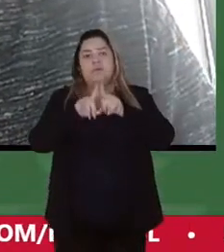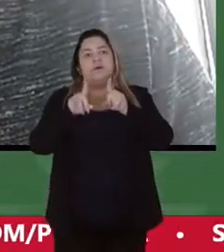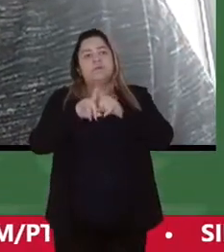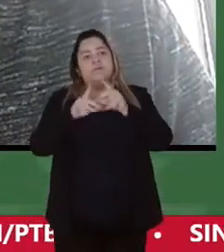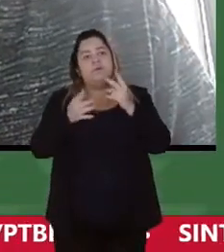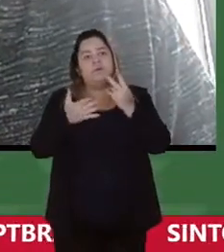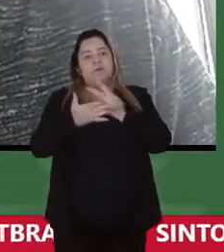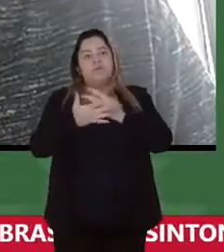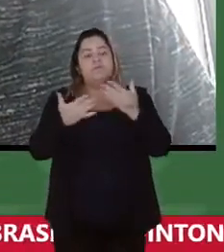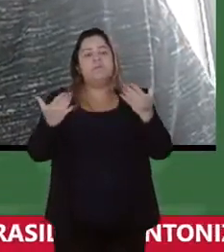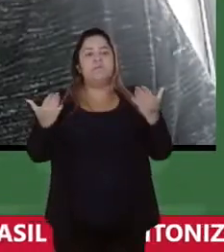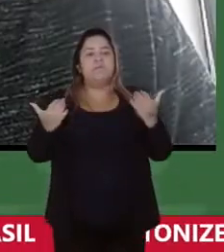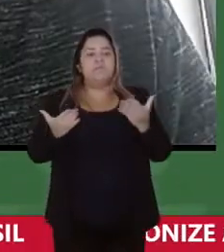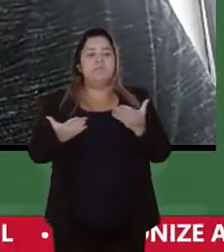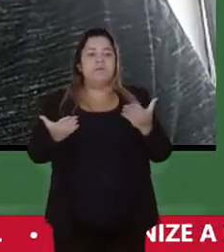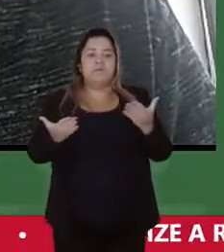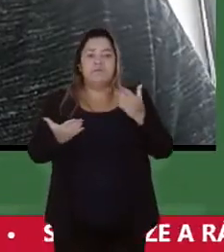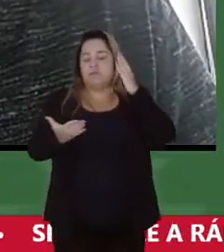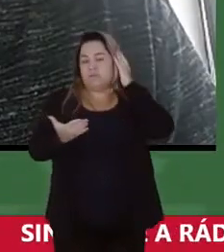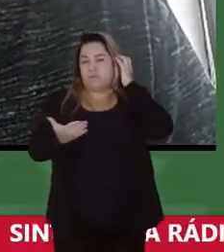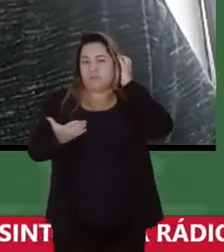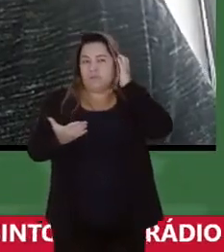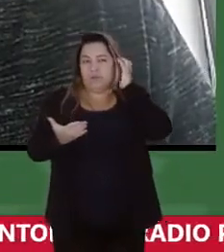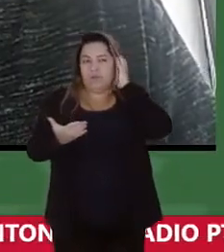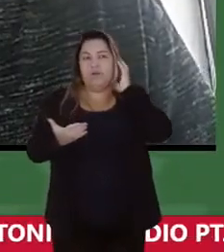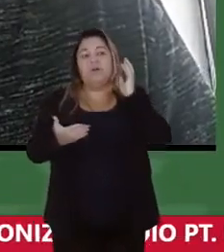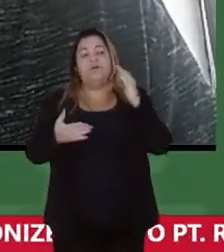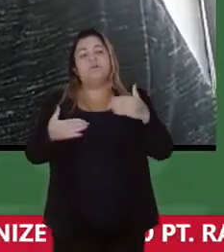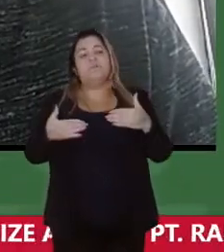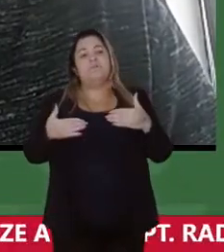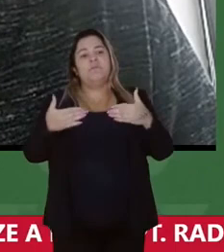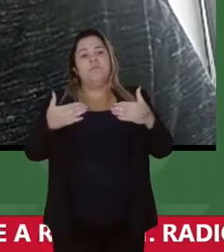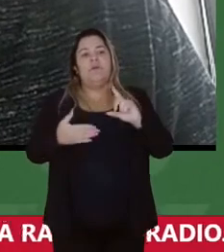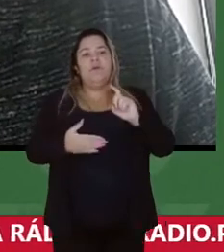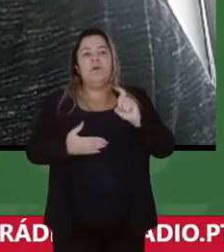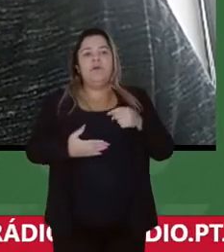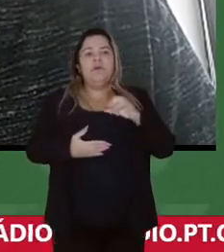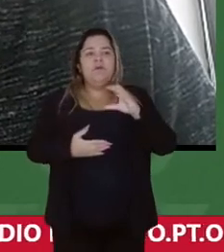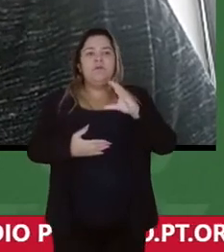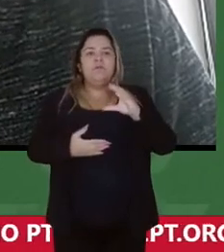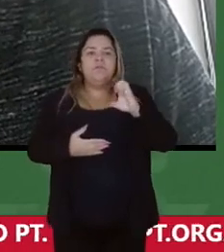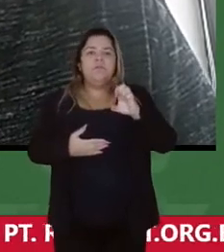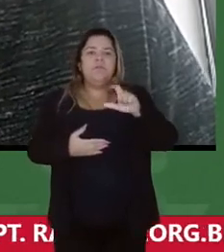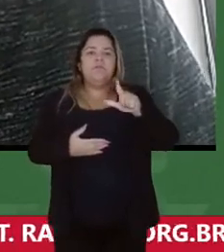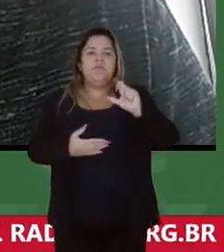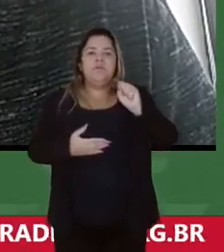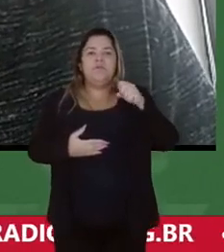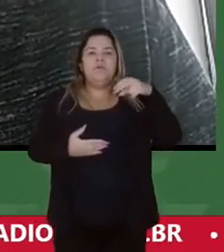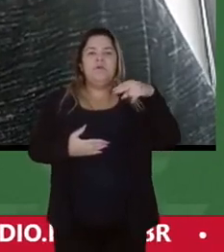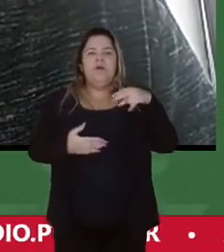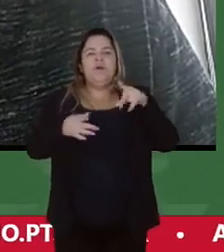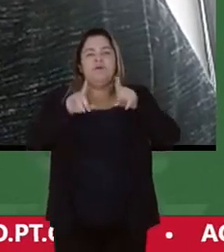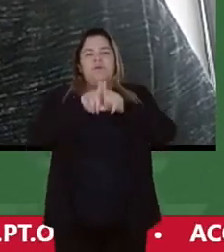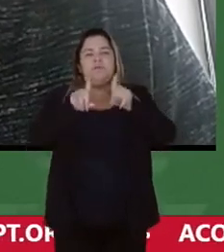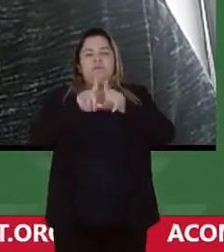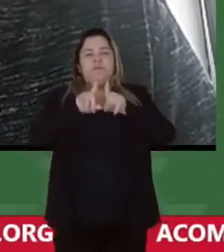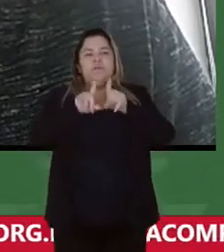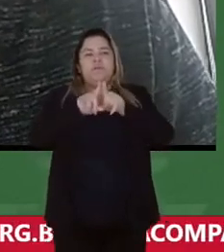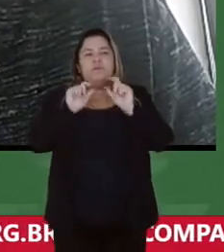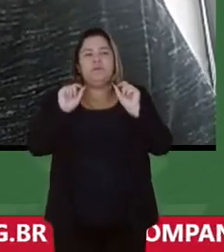nesse momento é algo como o ex-ministro Celso Amorim sempre diz. Ele diz o